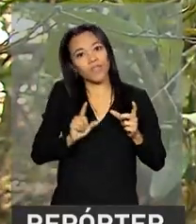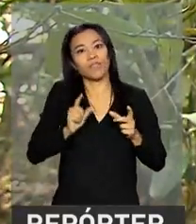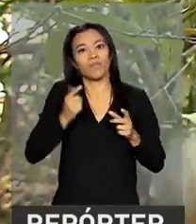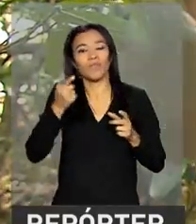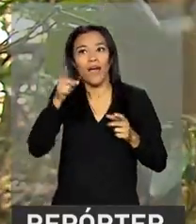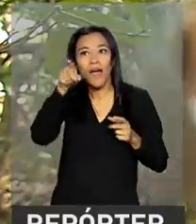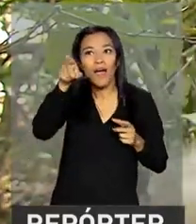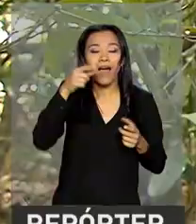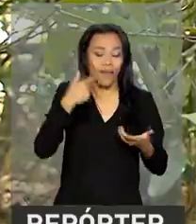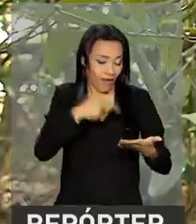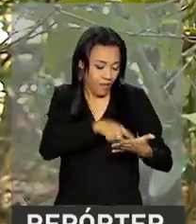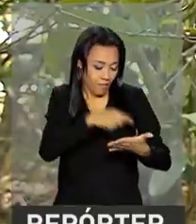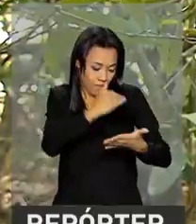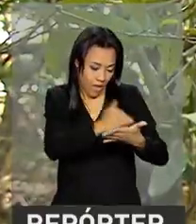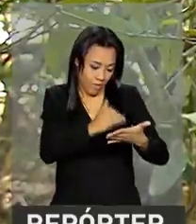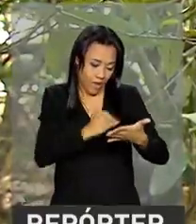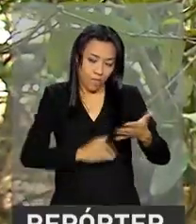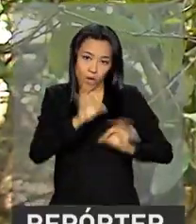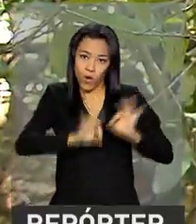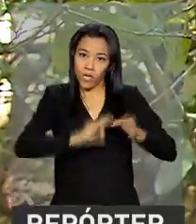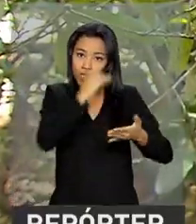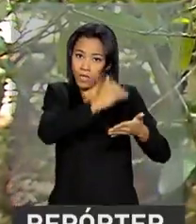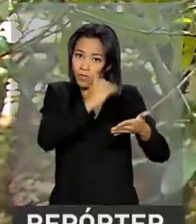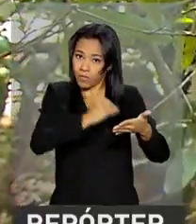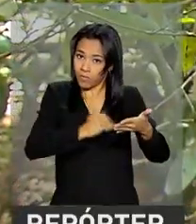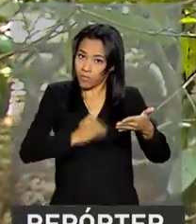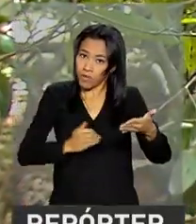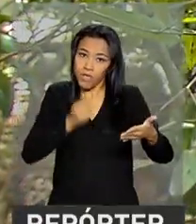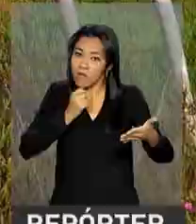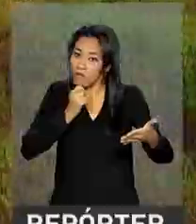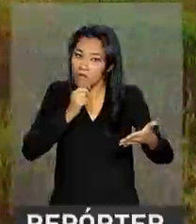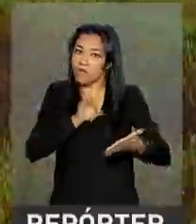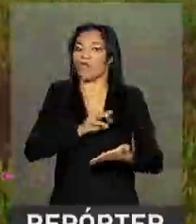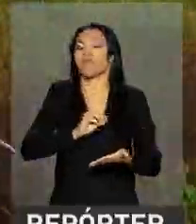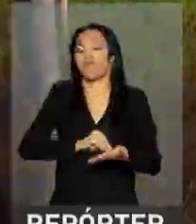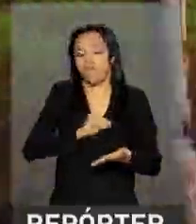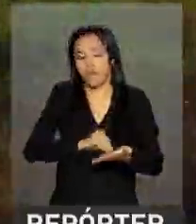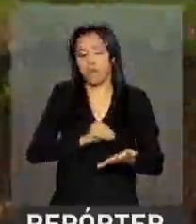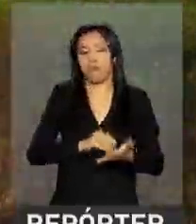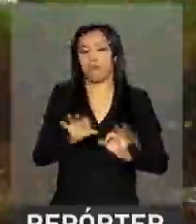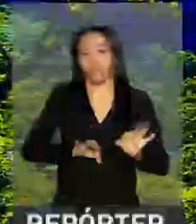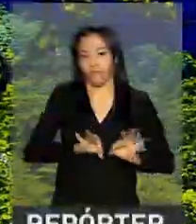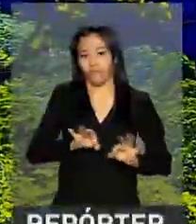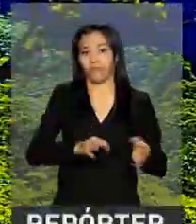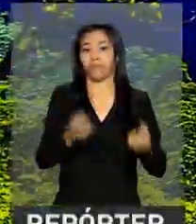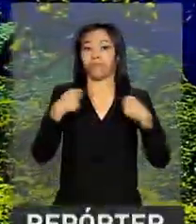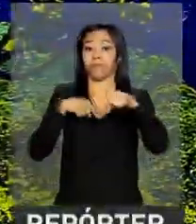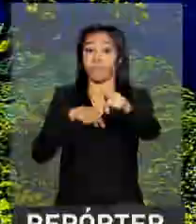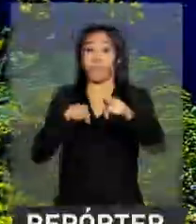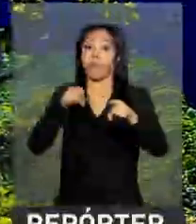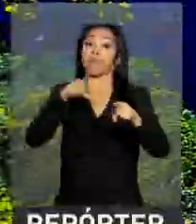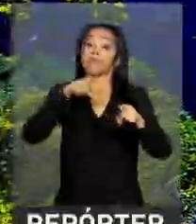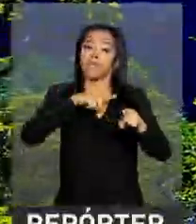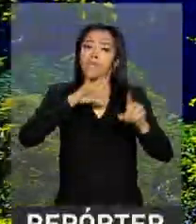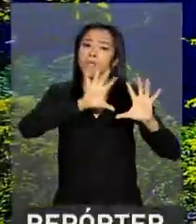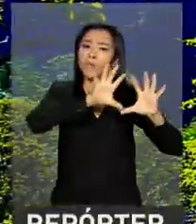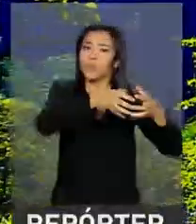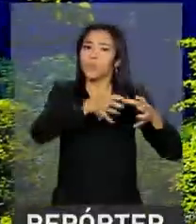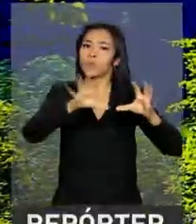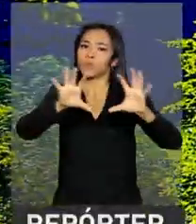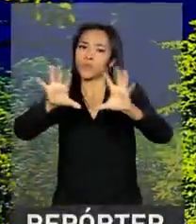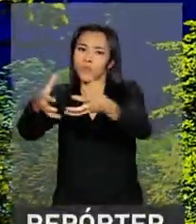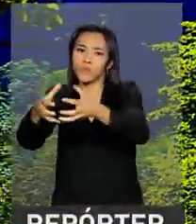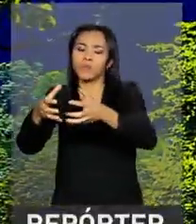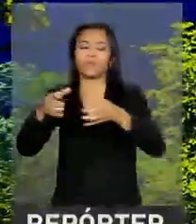espécie que é o protocolo avançado que ainda não está implantado neste estágio básico são acompanhados grupos que têm